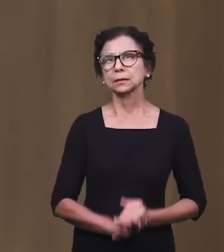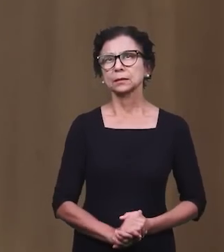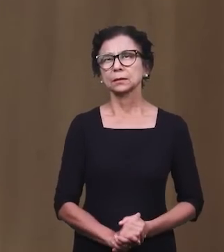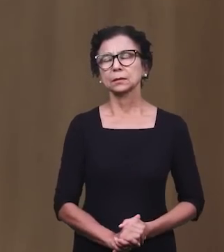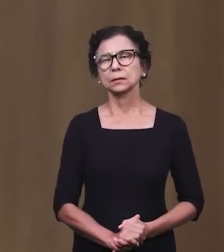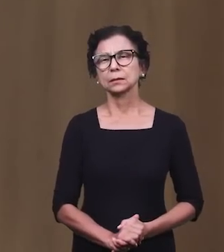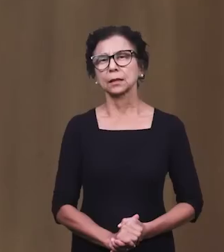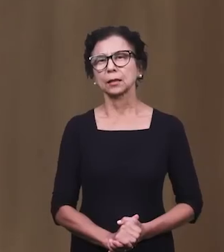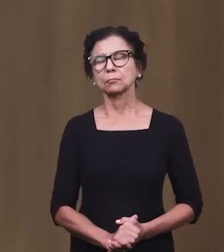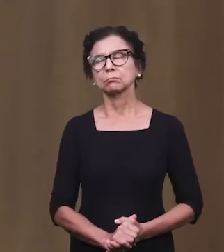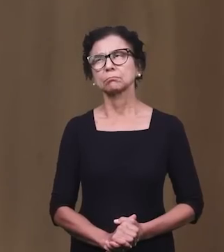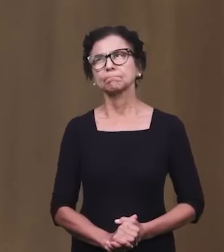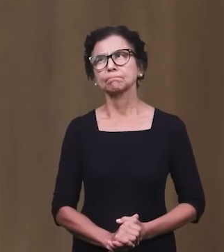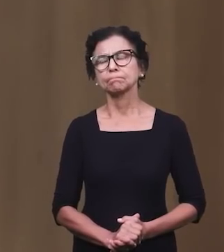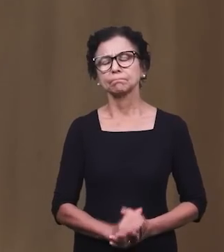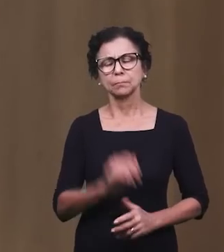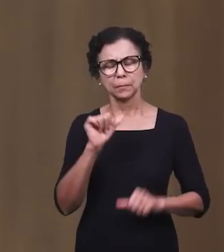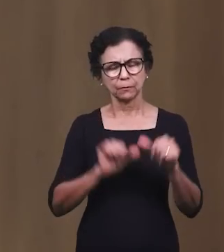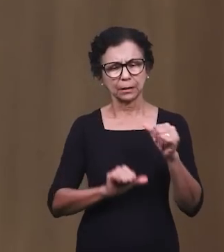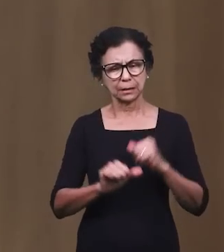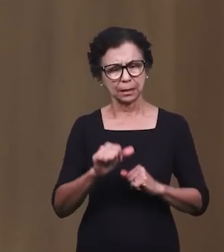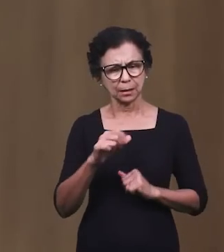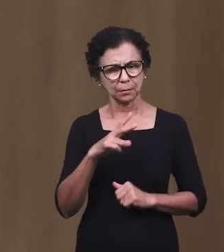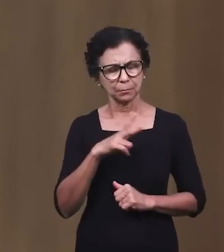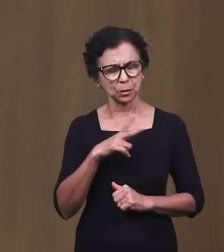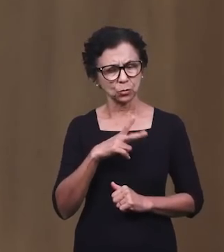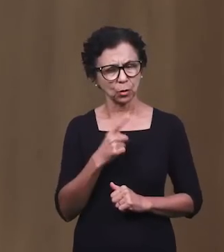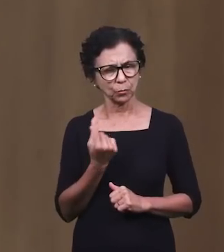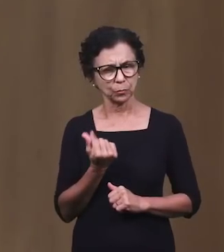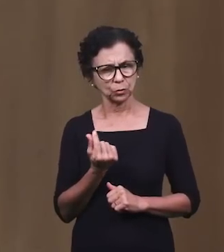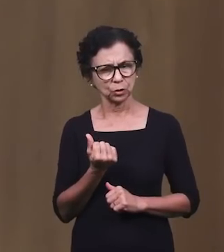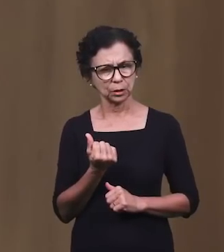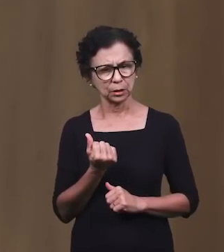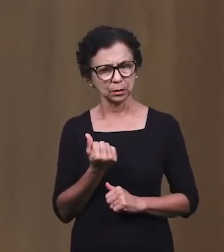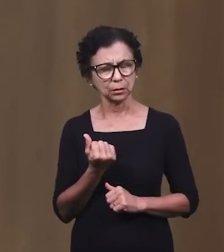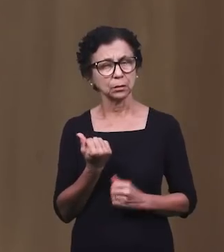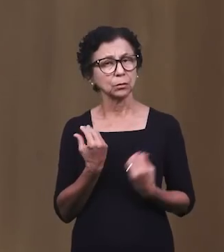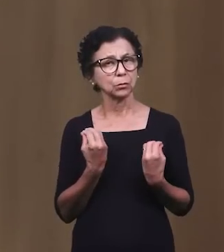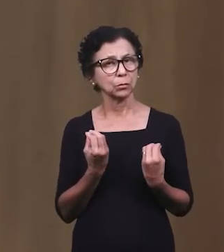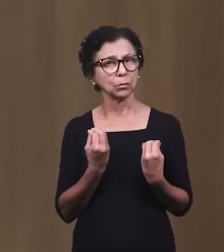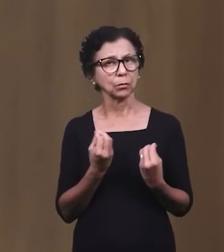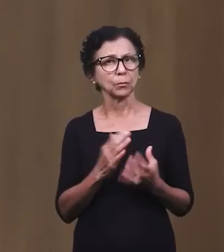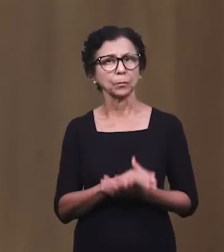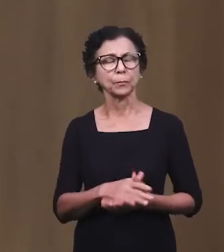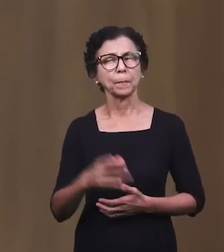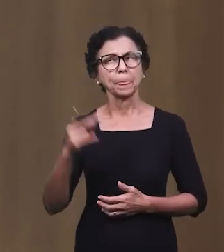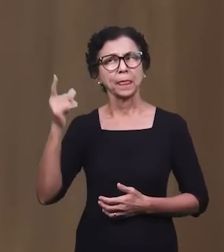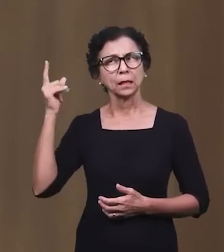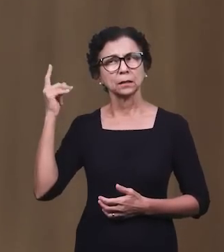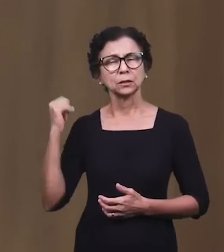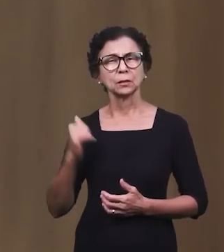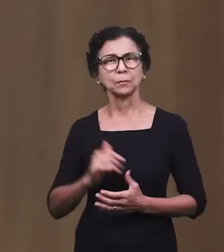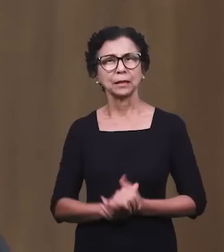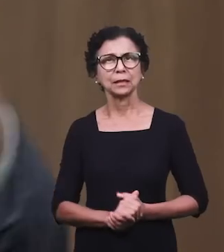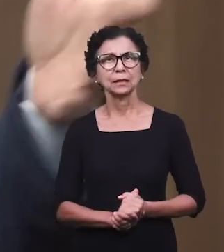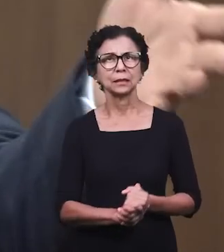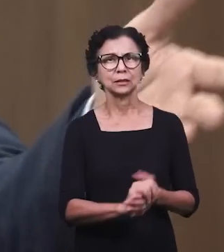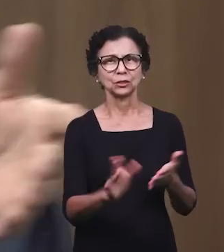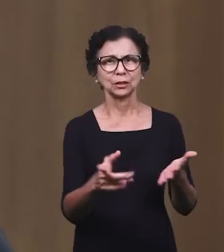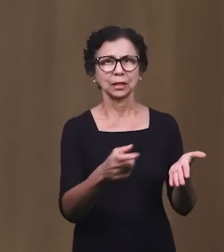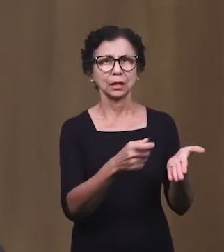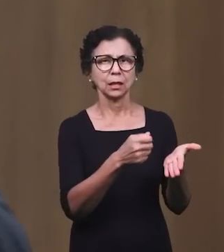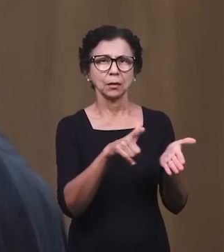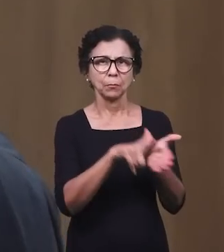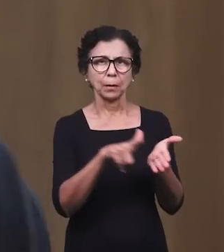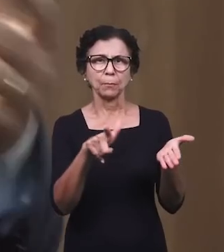um orçamento pessoal. O que seria isso? Pode ser da maneira mais prática possível. Antigamente, numa cadernetinha, num papel, hoje vocês